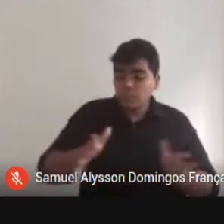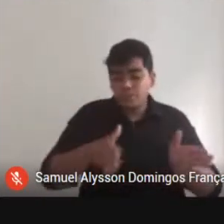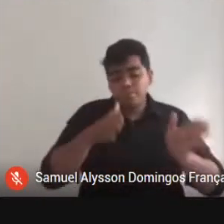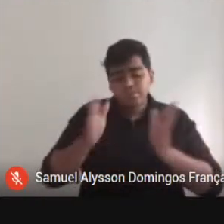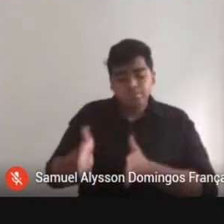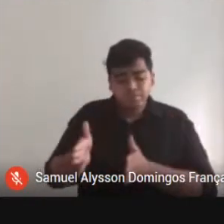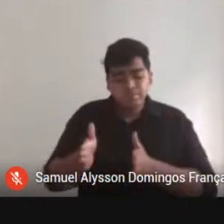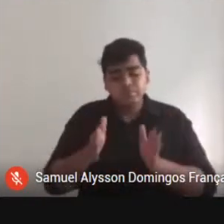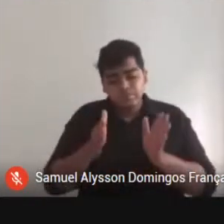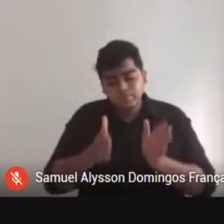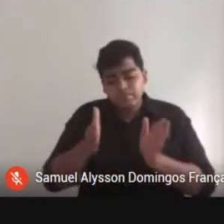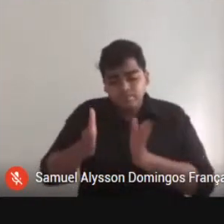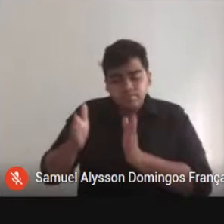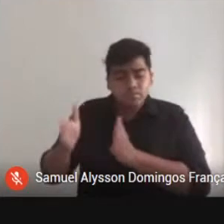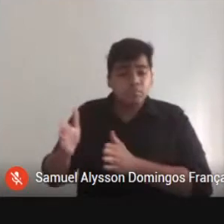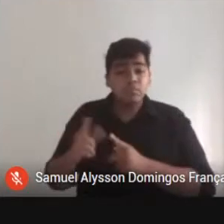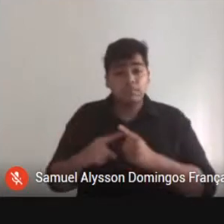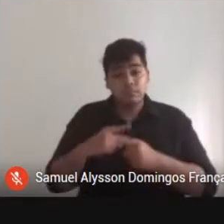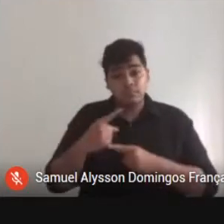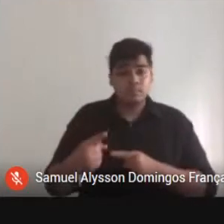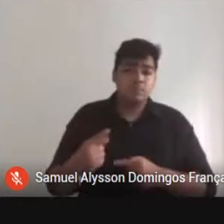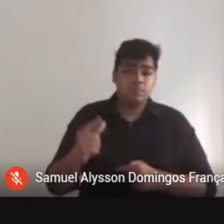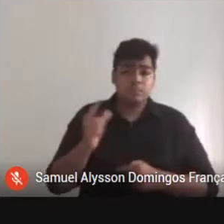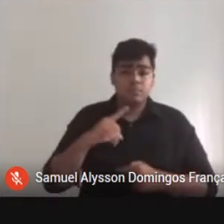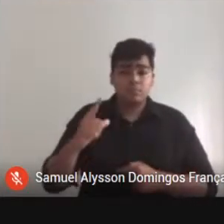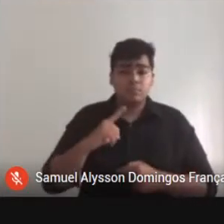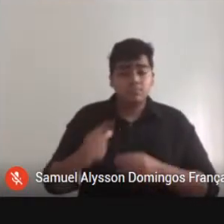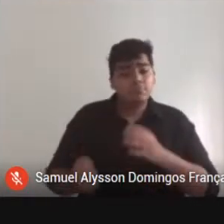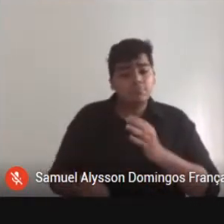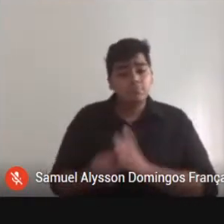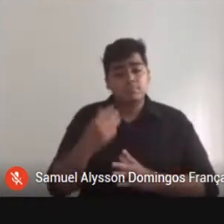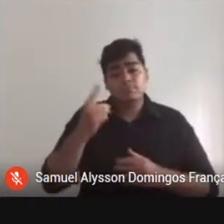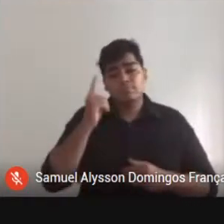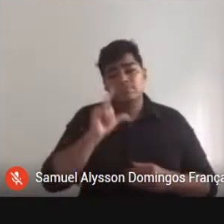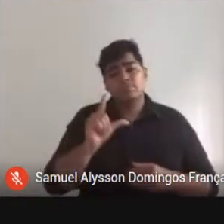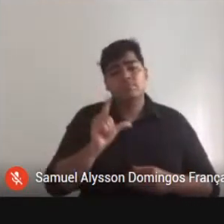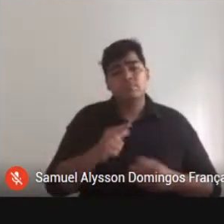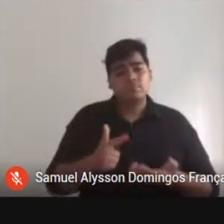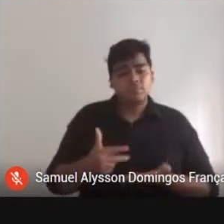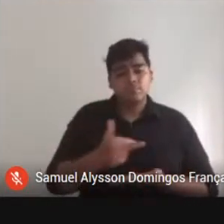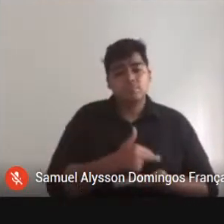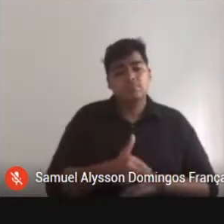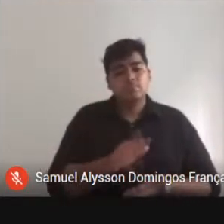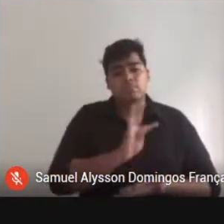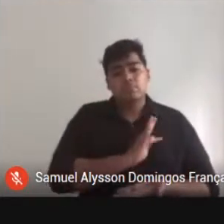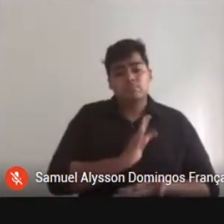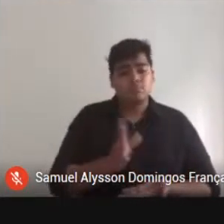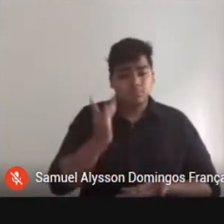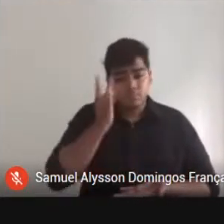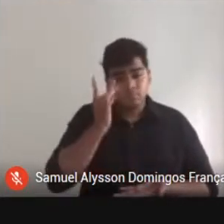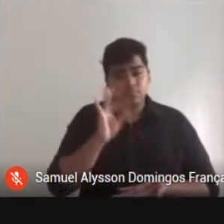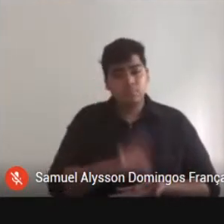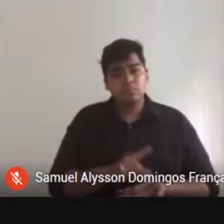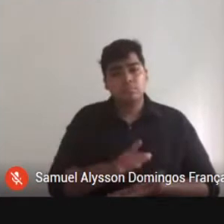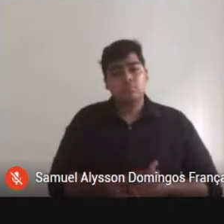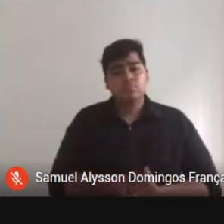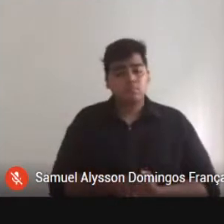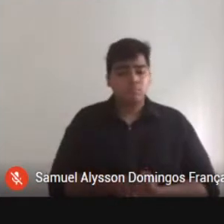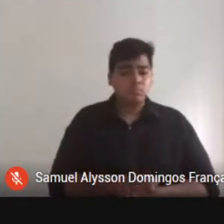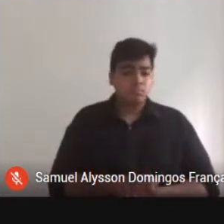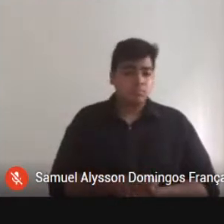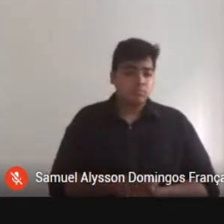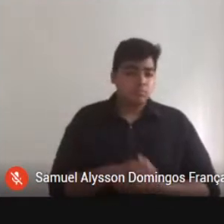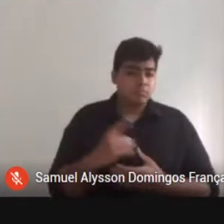só então a gente partia para o desenho técnico em si, né? E, seguindo dele, é o processo